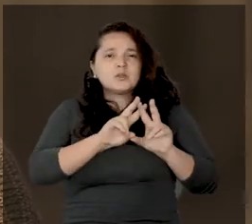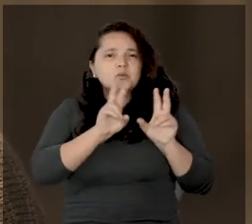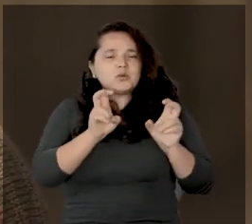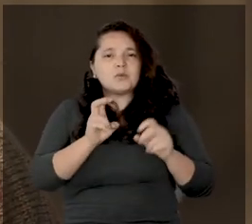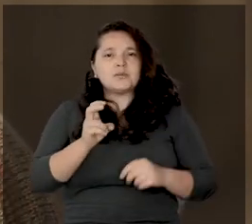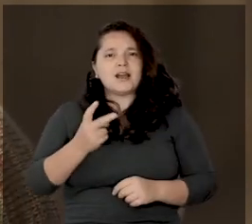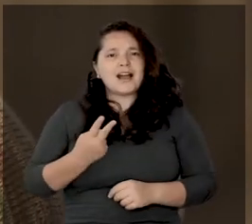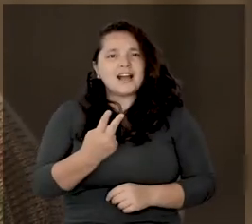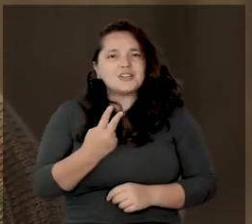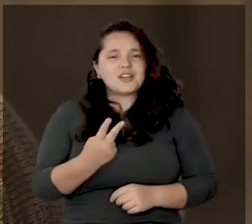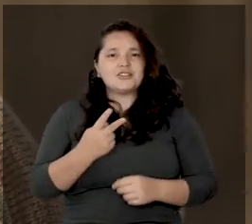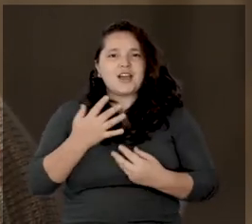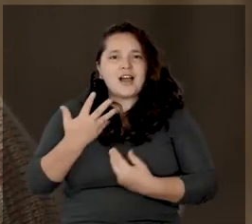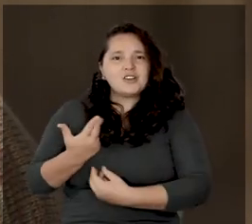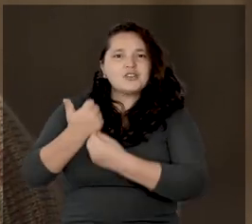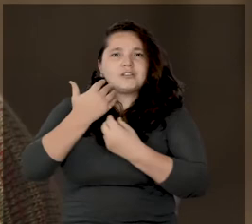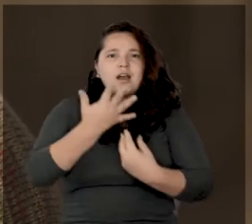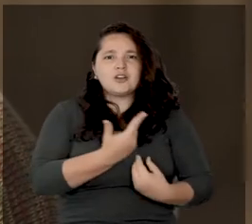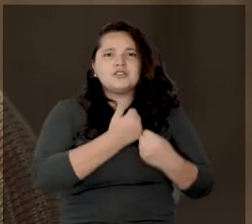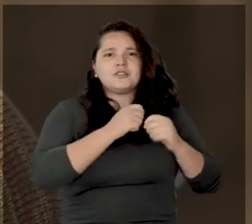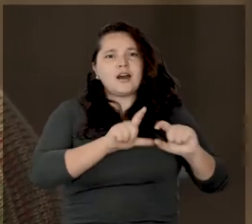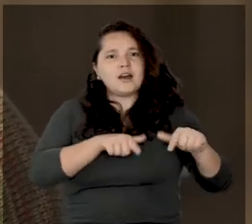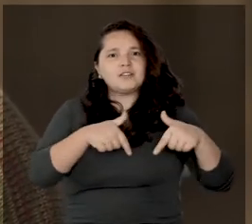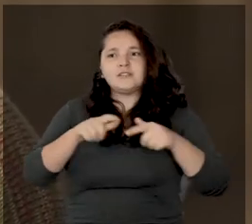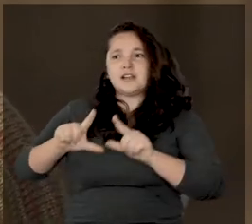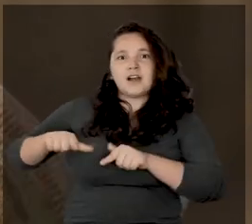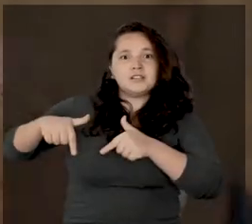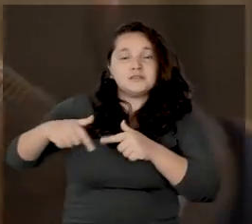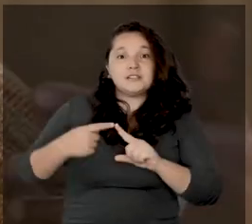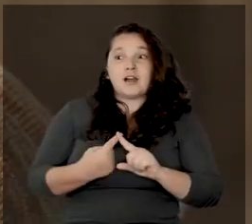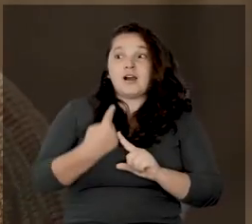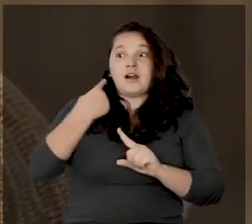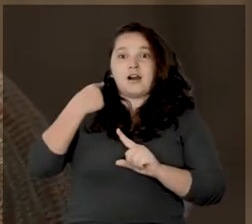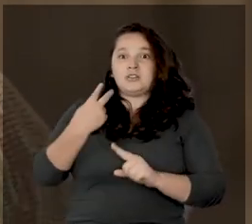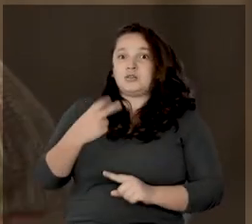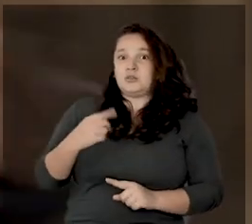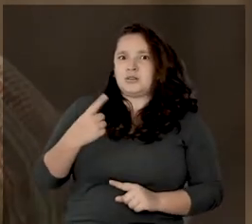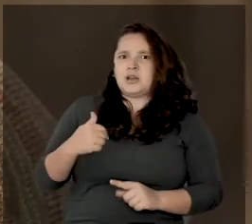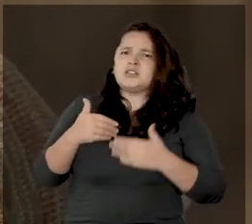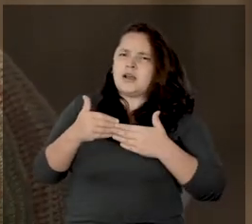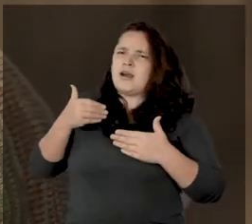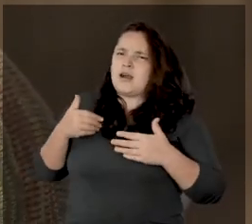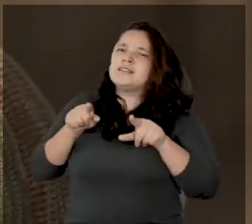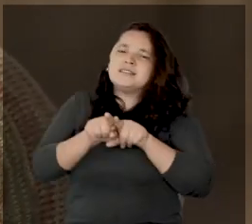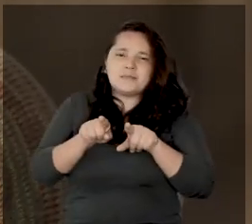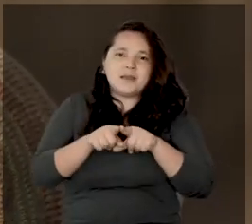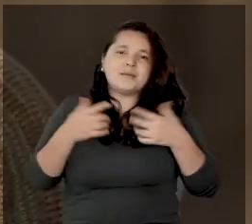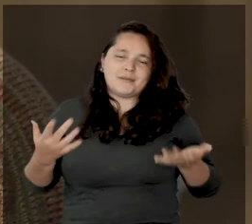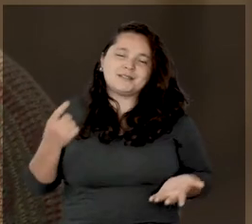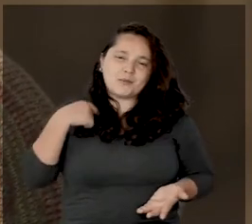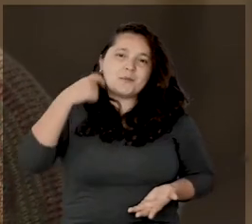do que a gente fez, né, enquanto artista, enquanto ativista, desde aquele encontro, e até antes, né, claro, mas peguei aquele encontro